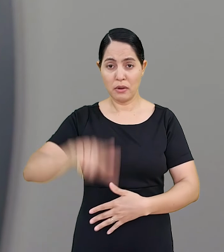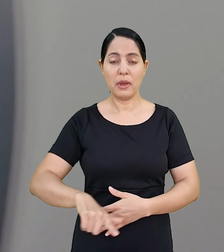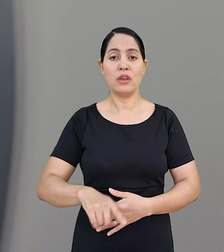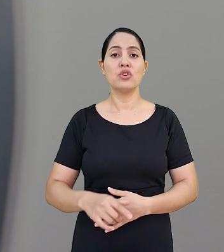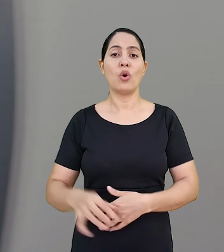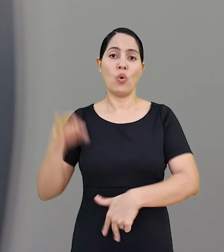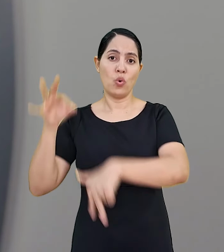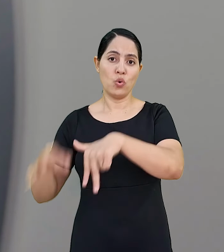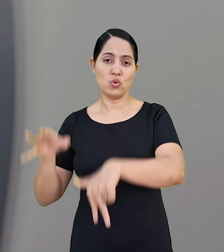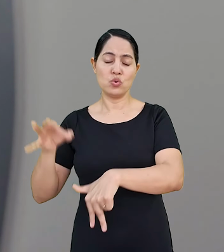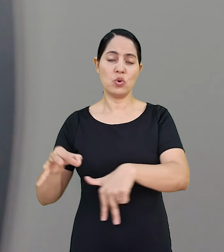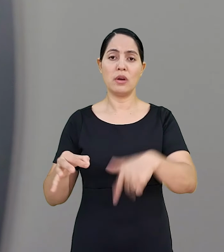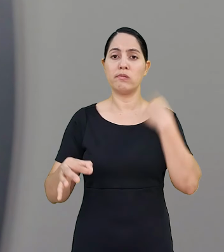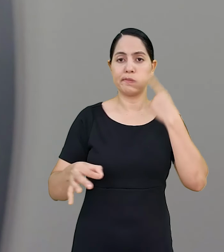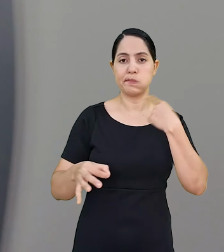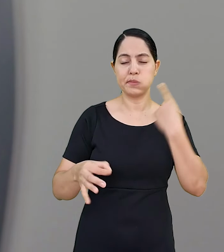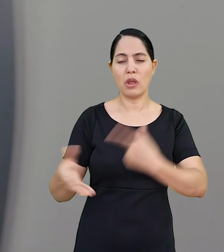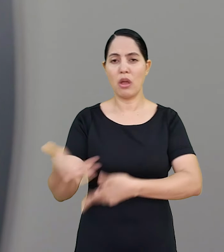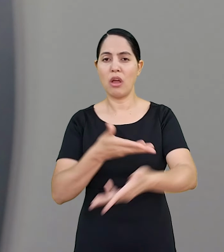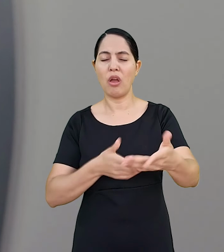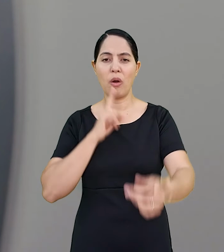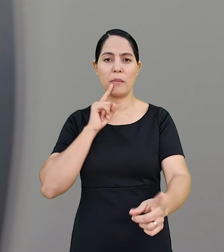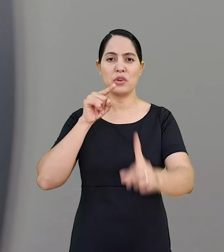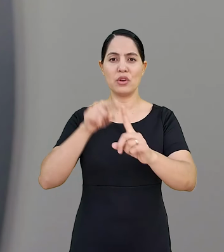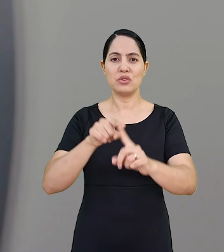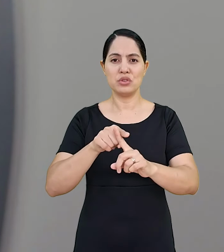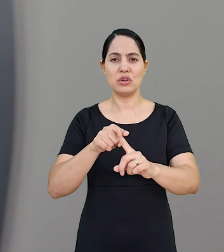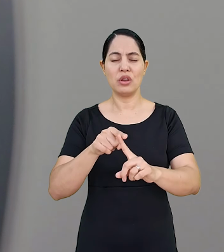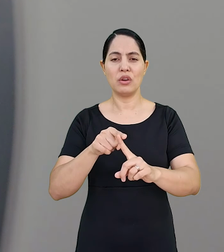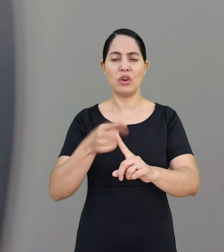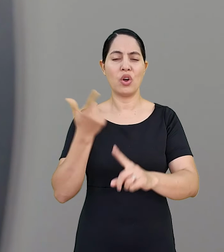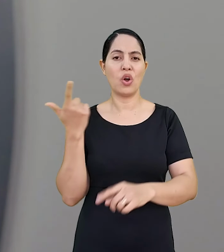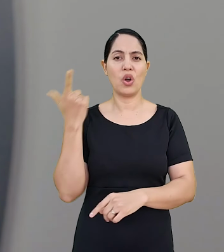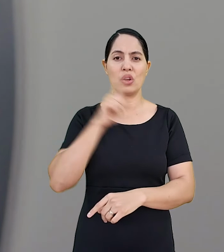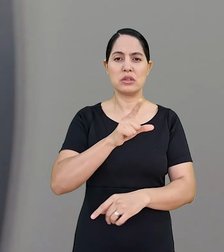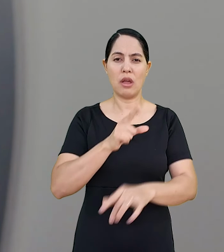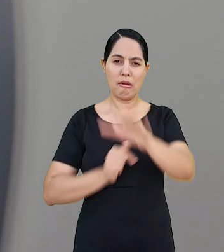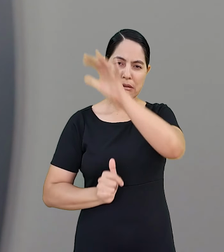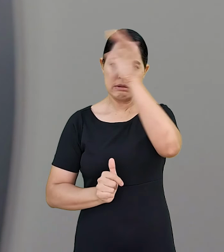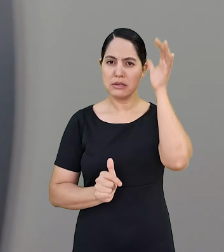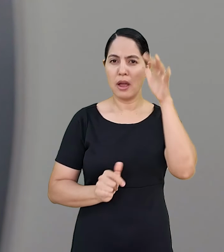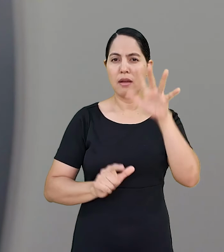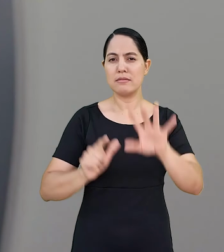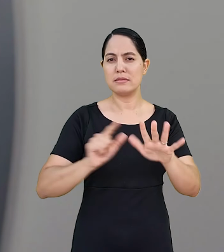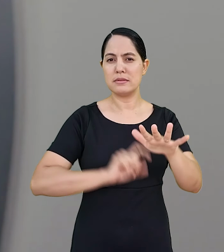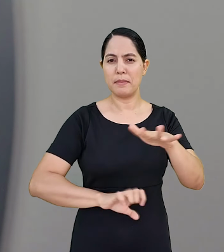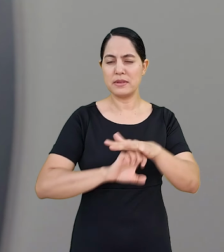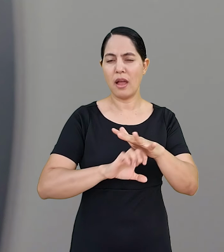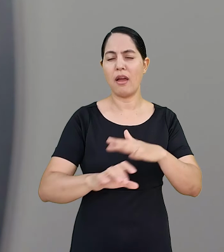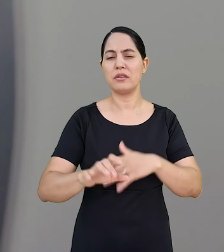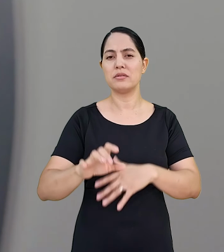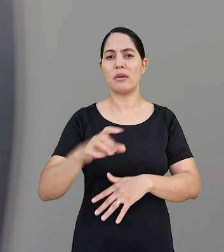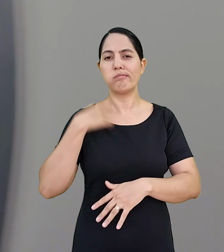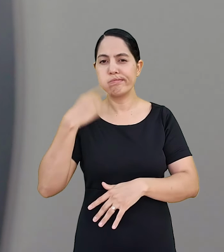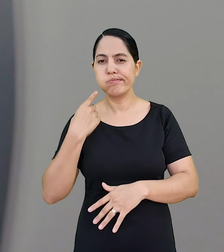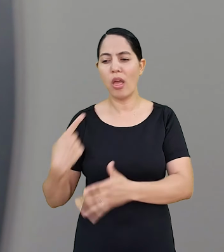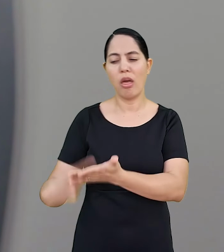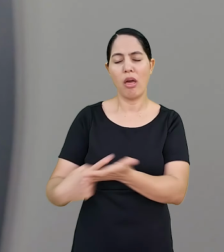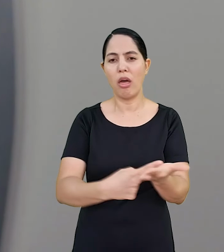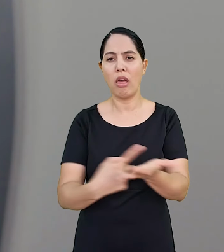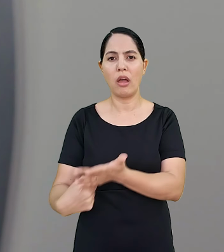para que captassem de forma ilícita, de forma irregular, clientes, empresários, advogados, para